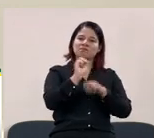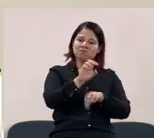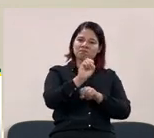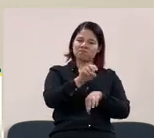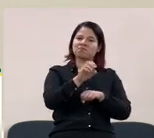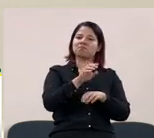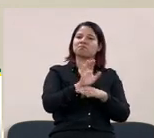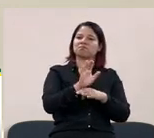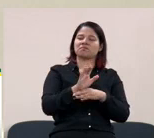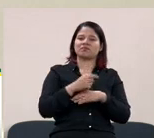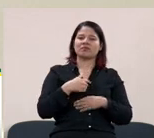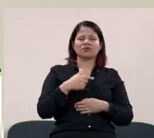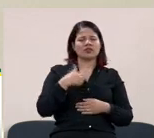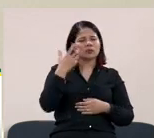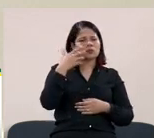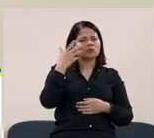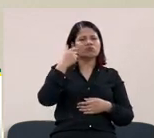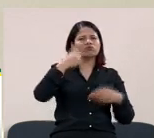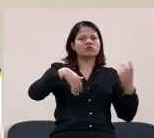dar palestras,